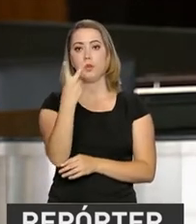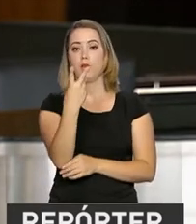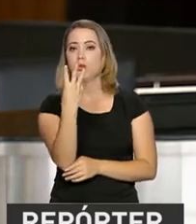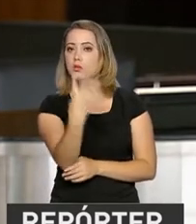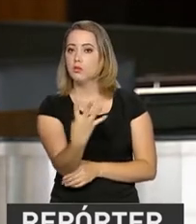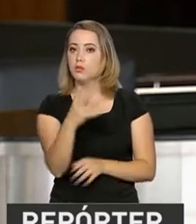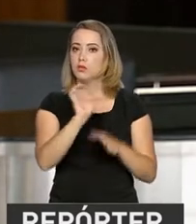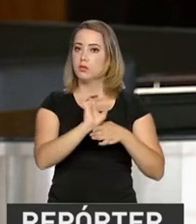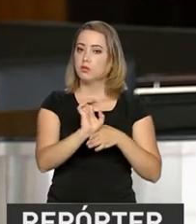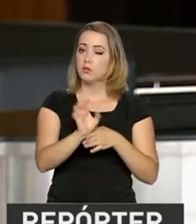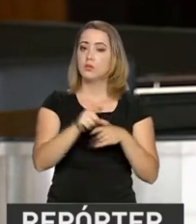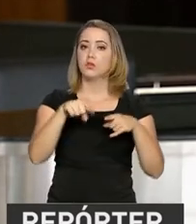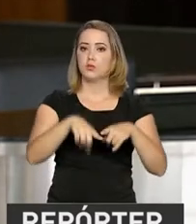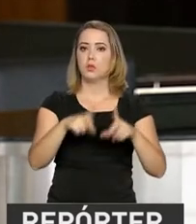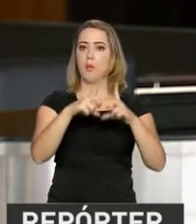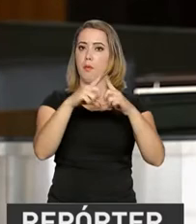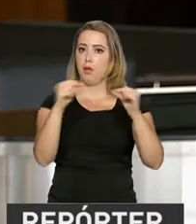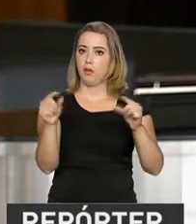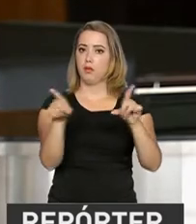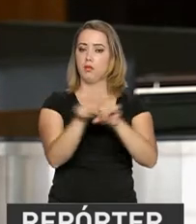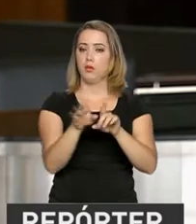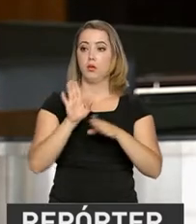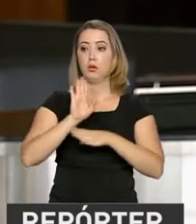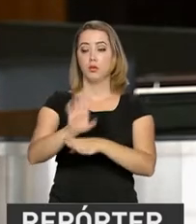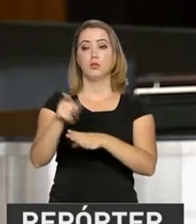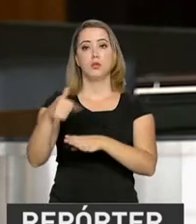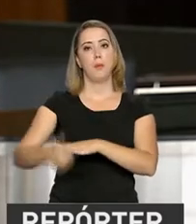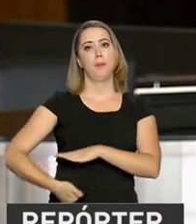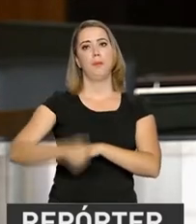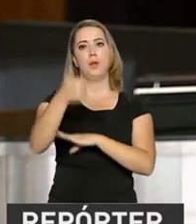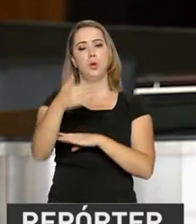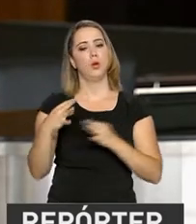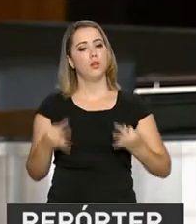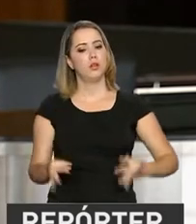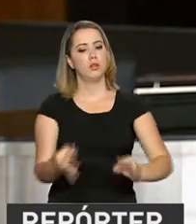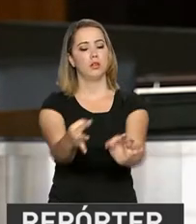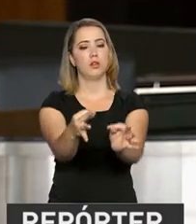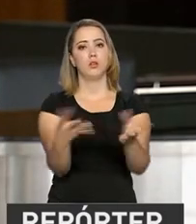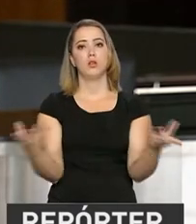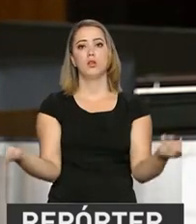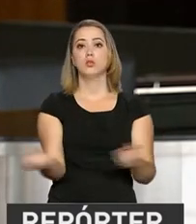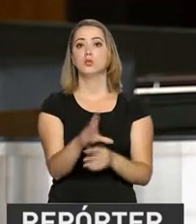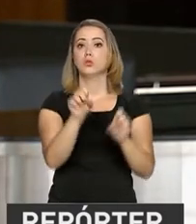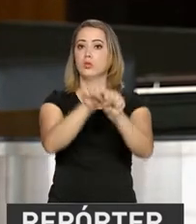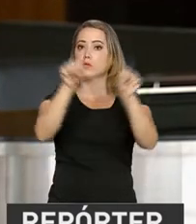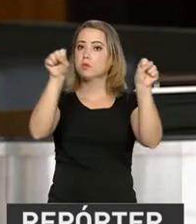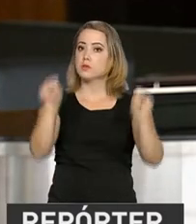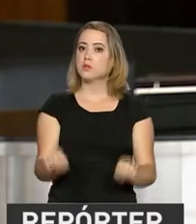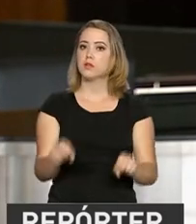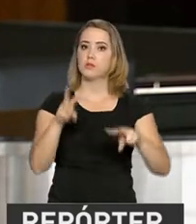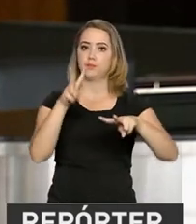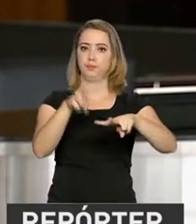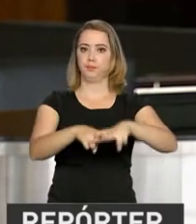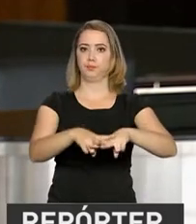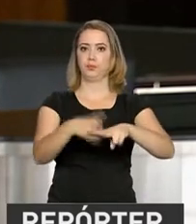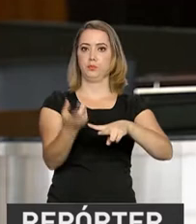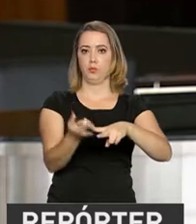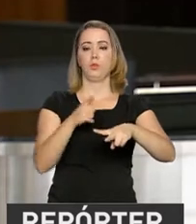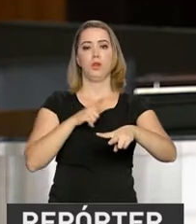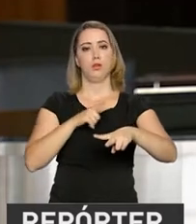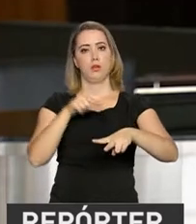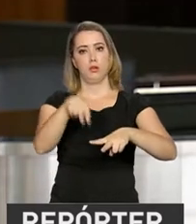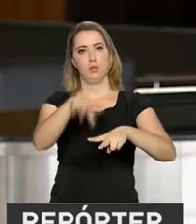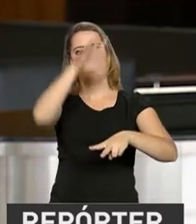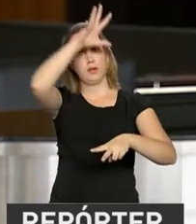e ao distrito federal investirem na modernização de seus sistemas prisionais entre eles o estado